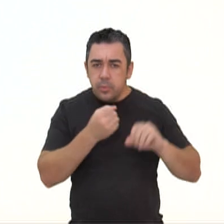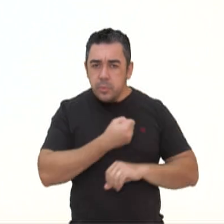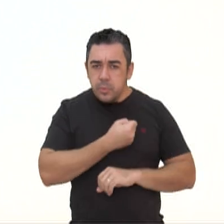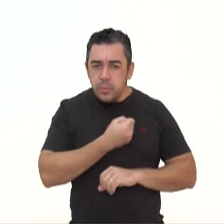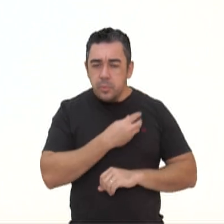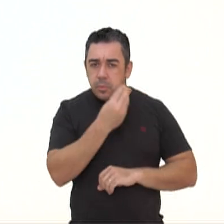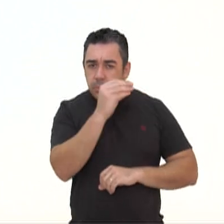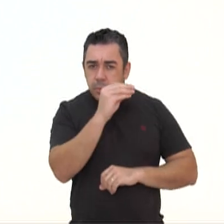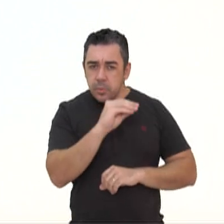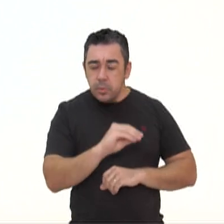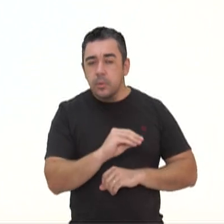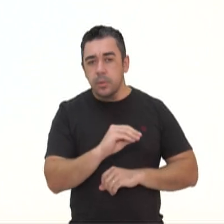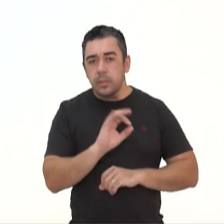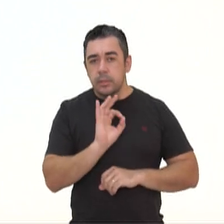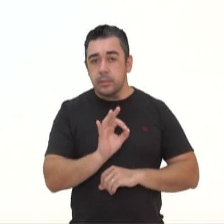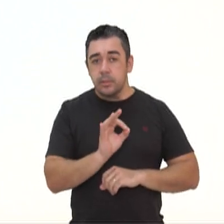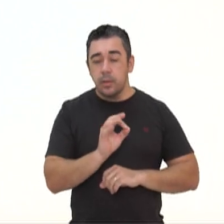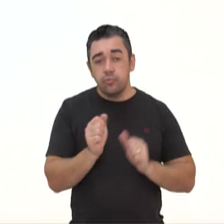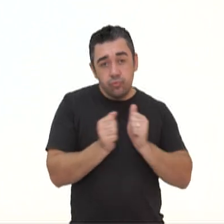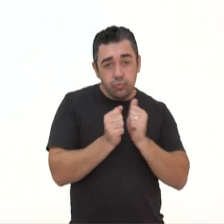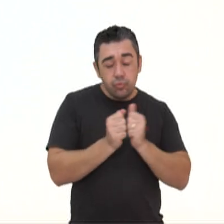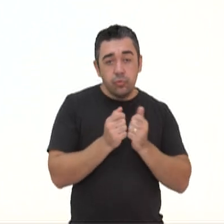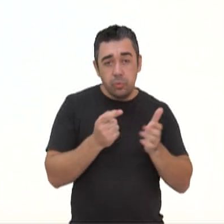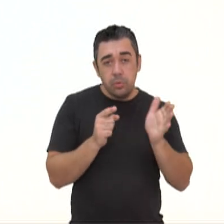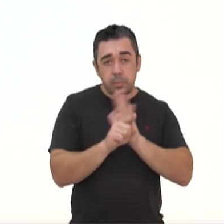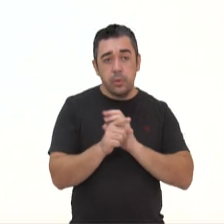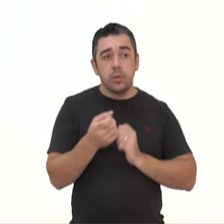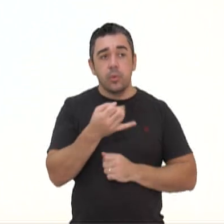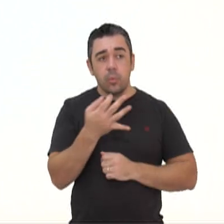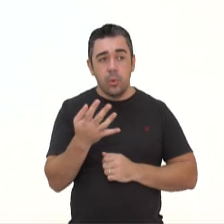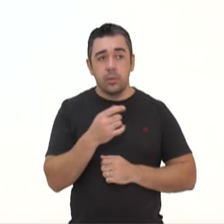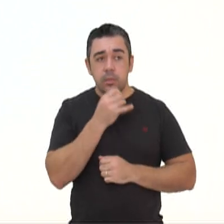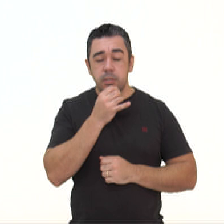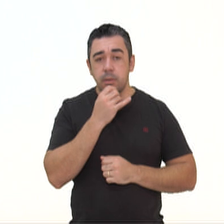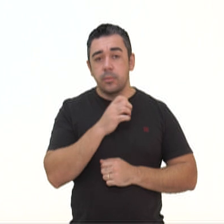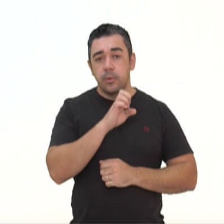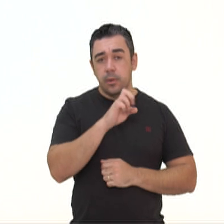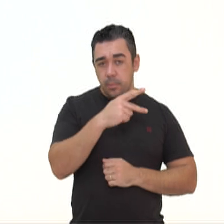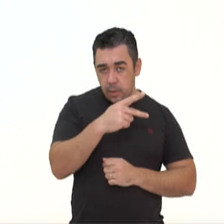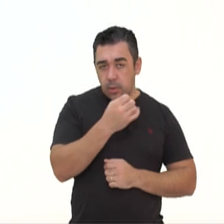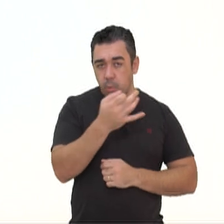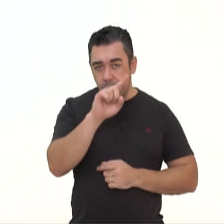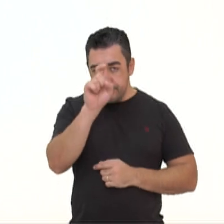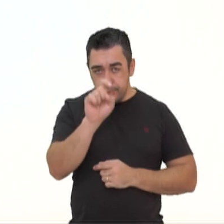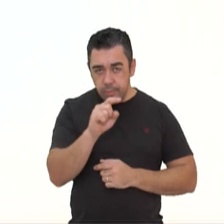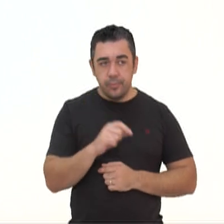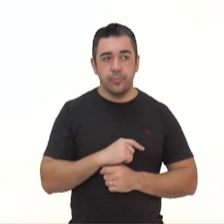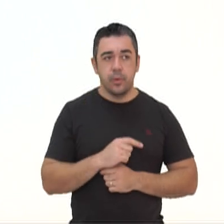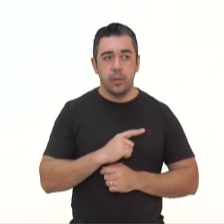do enunciado. Energia potencial elétrica queremos saber, colocamos interrogação, carga 2 coulombs,